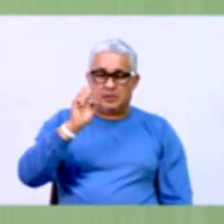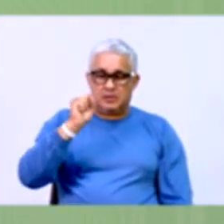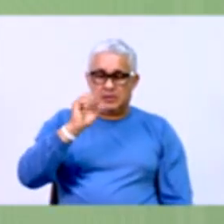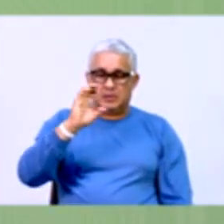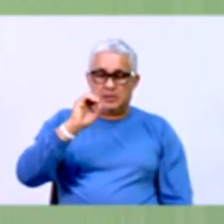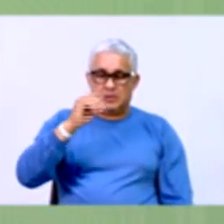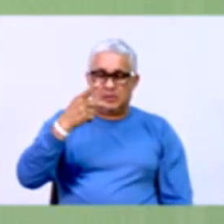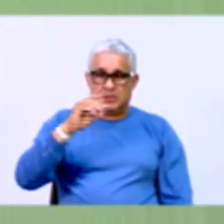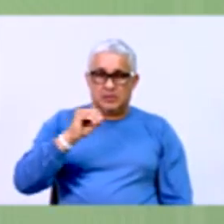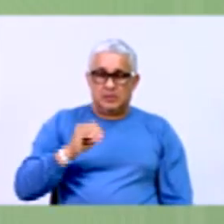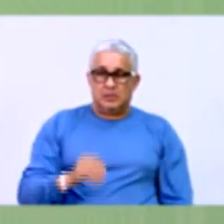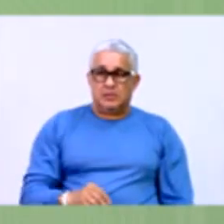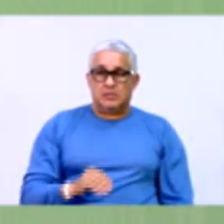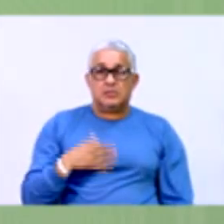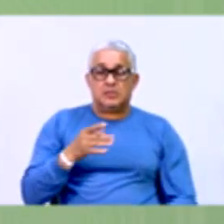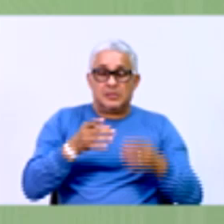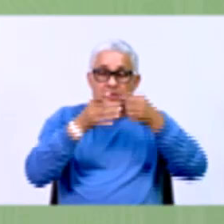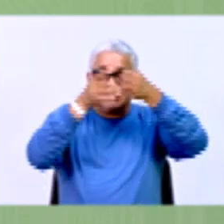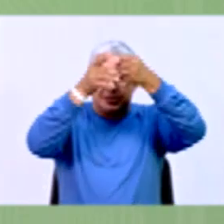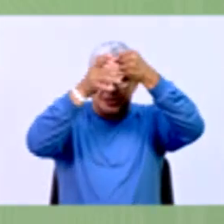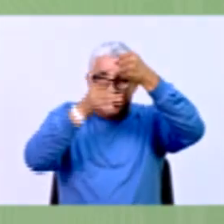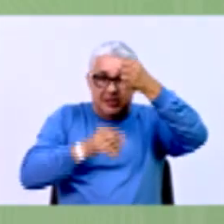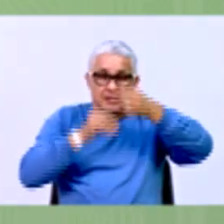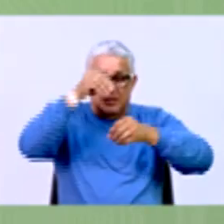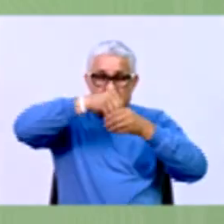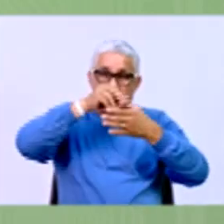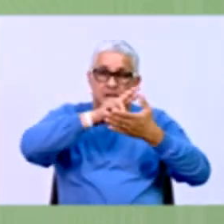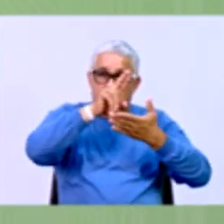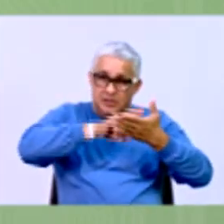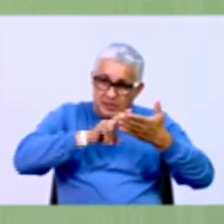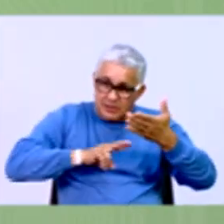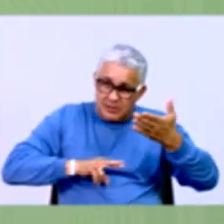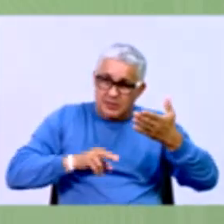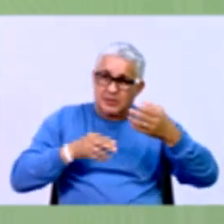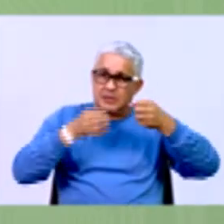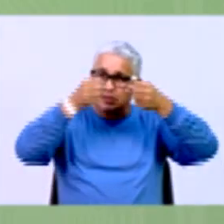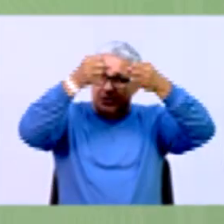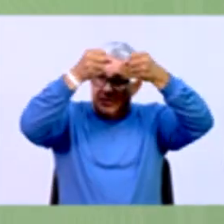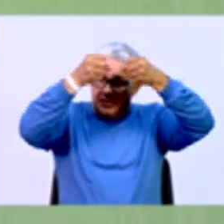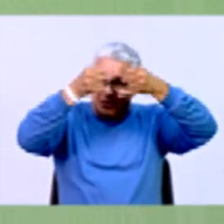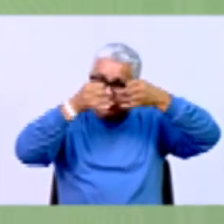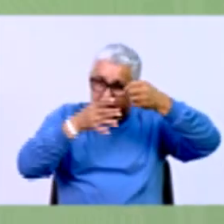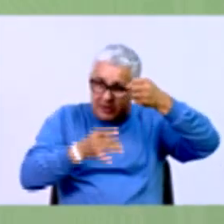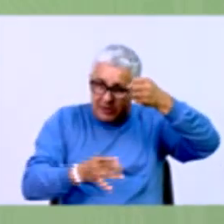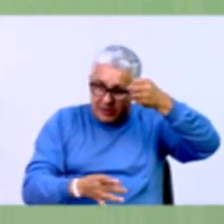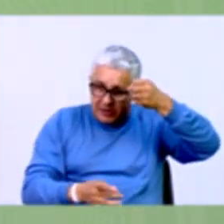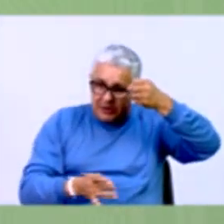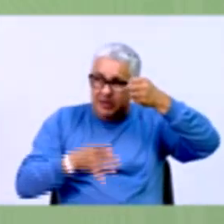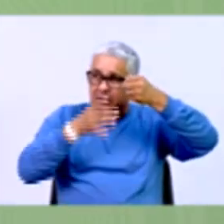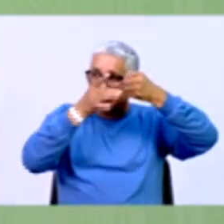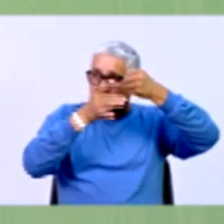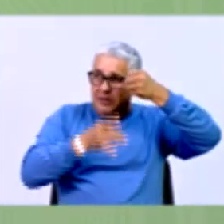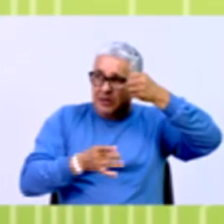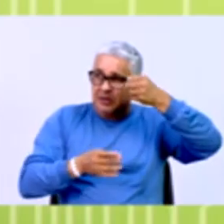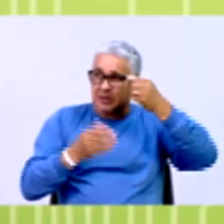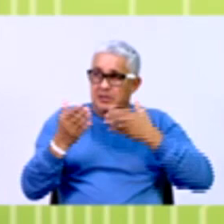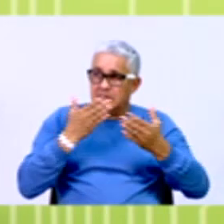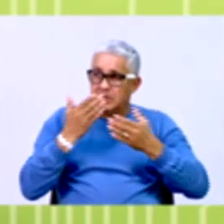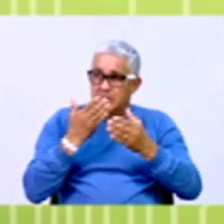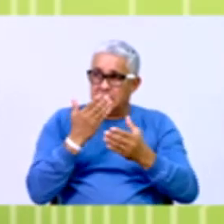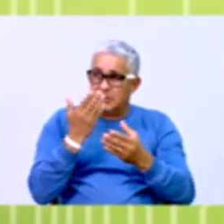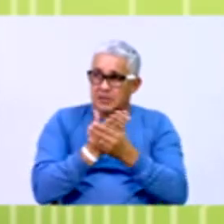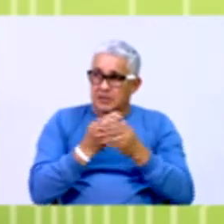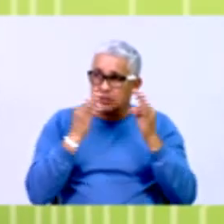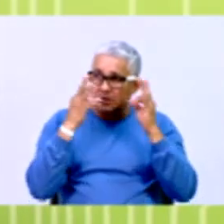extensão, aonde ele chegou, isso é detalhado no relatório. Então vai se detalhar todos os processos que foram analisados, que foram